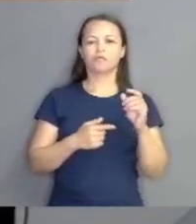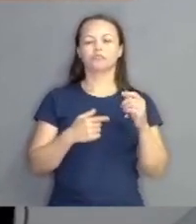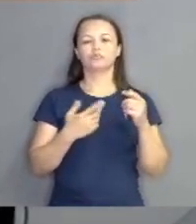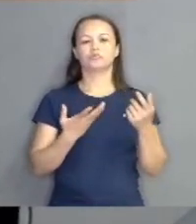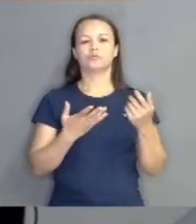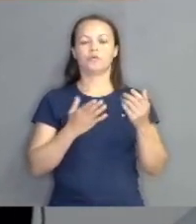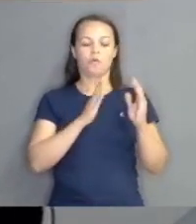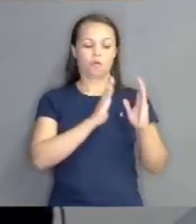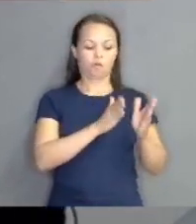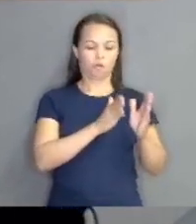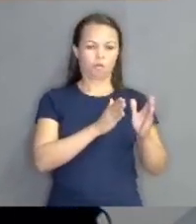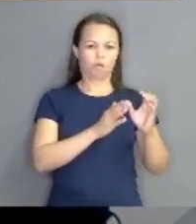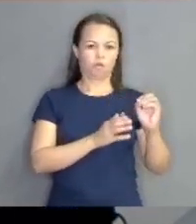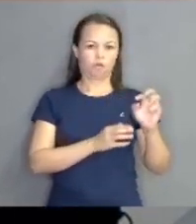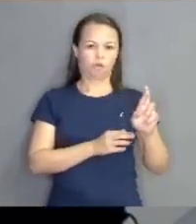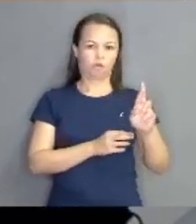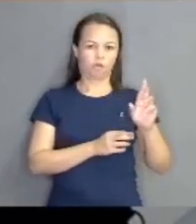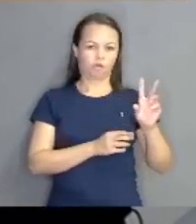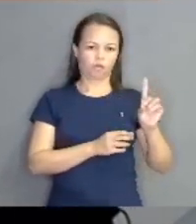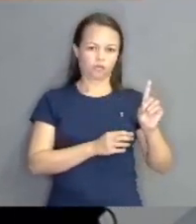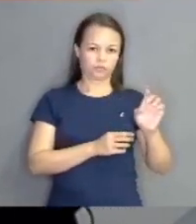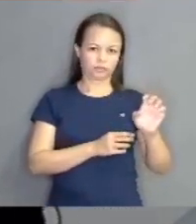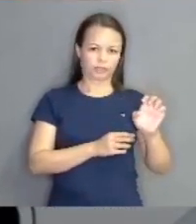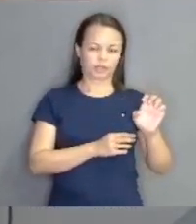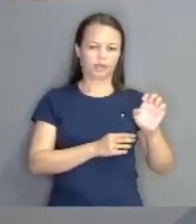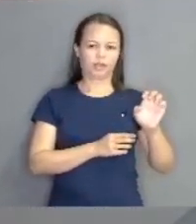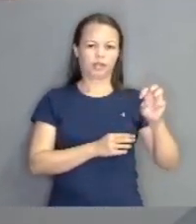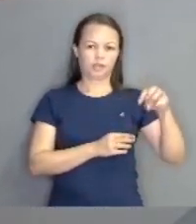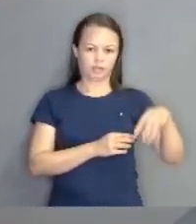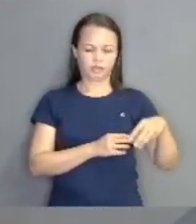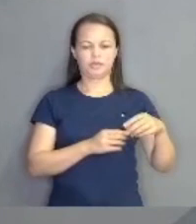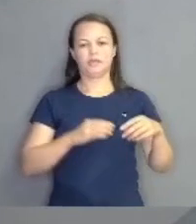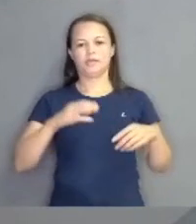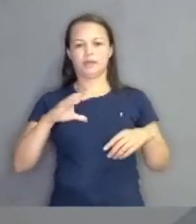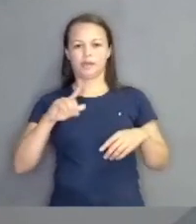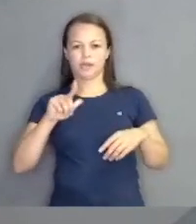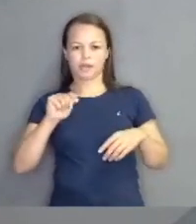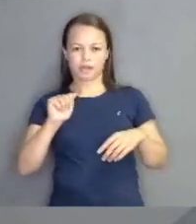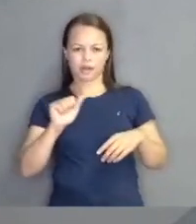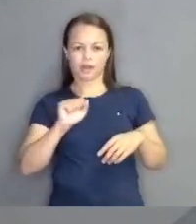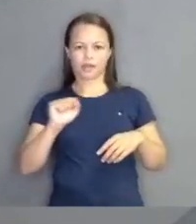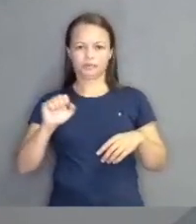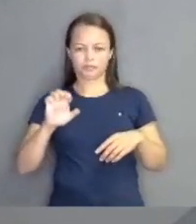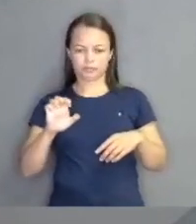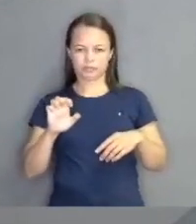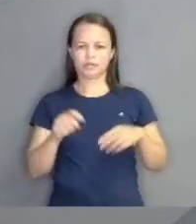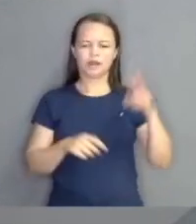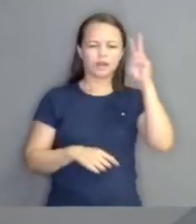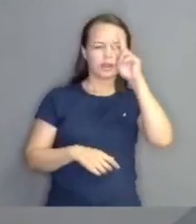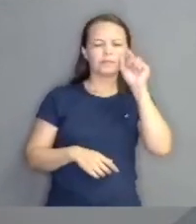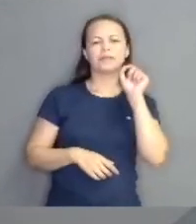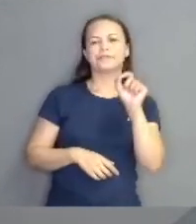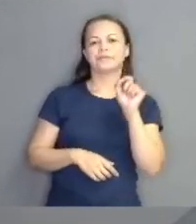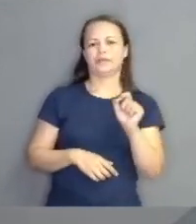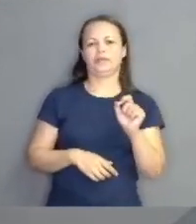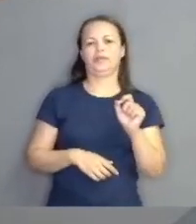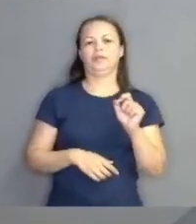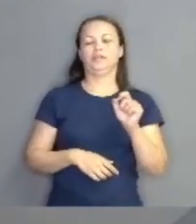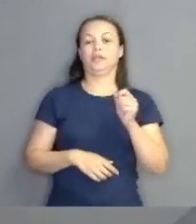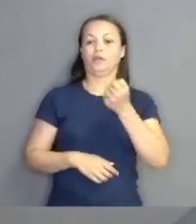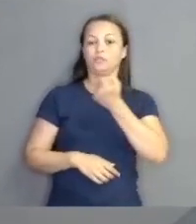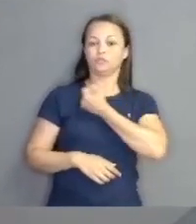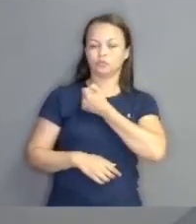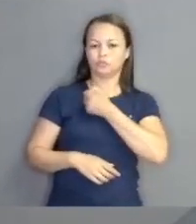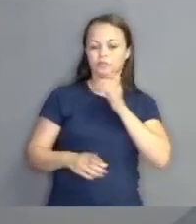e classes. Lembrando que os algarismos que iremos encontrar nesses exemplos aqui